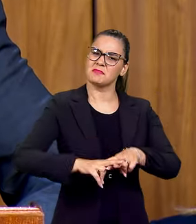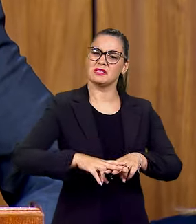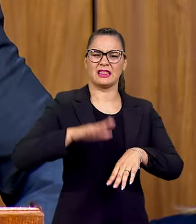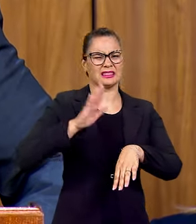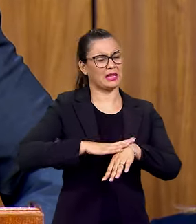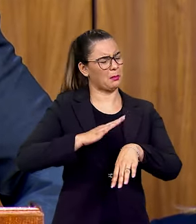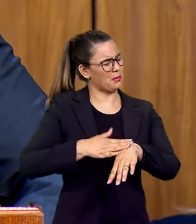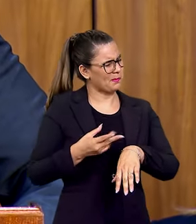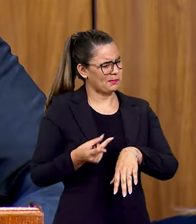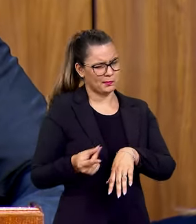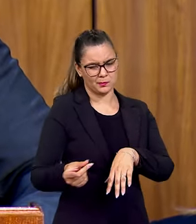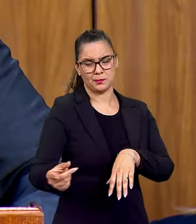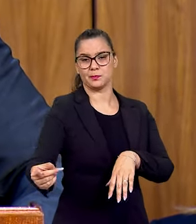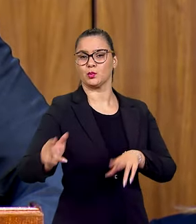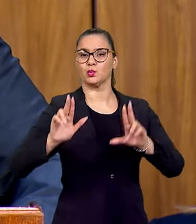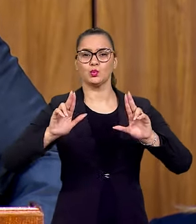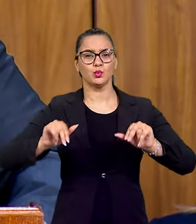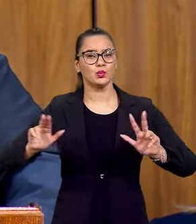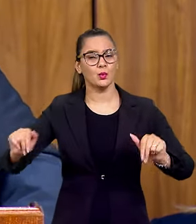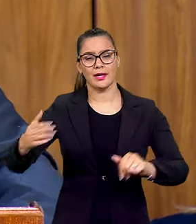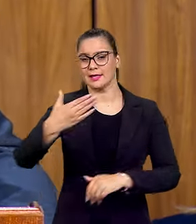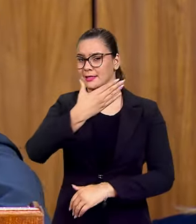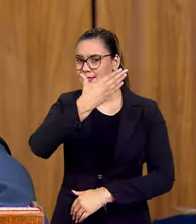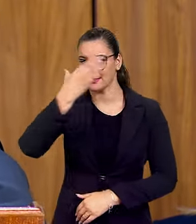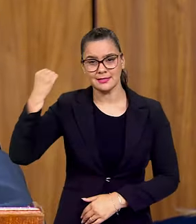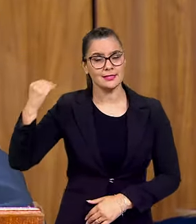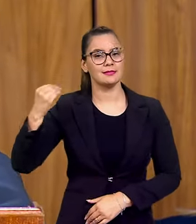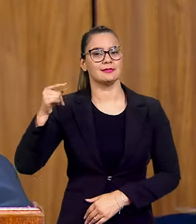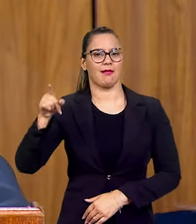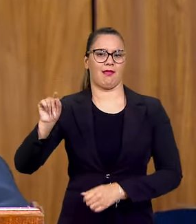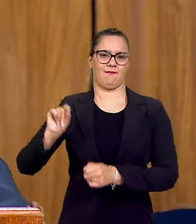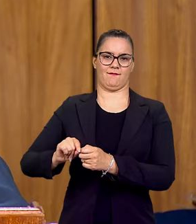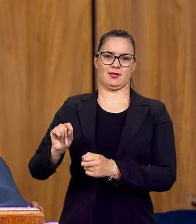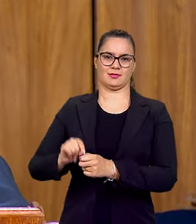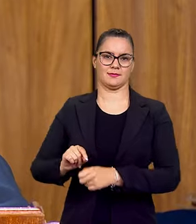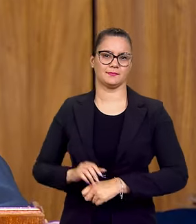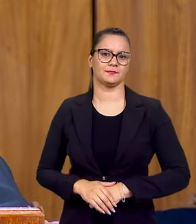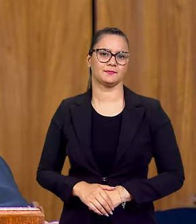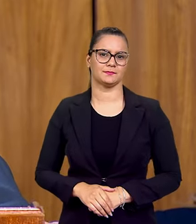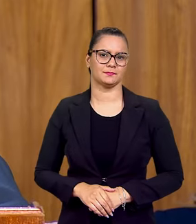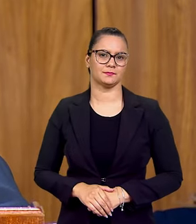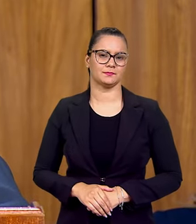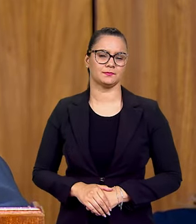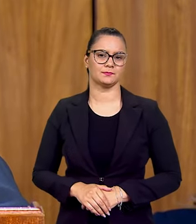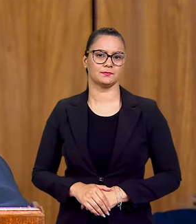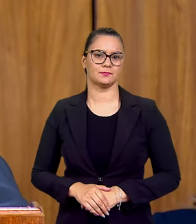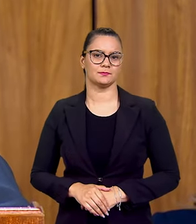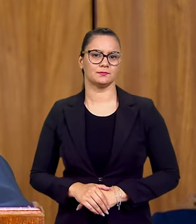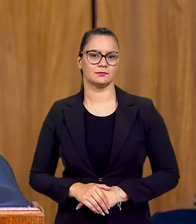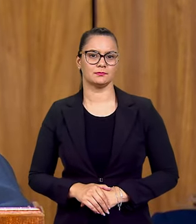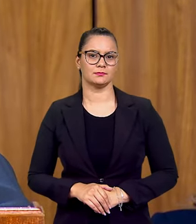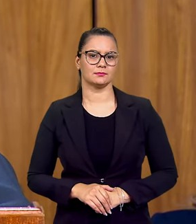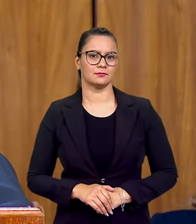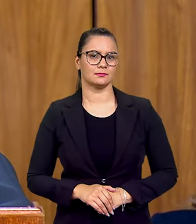uma prisão muito longa para que ele nunca se esquecesse do ato bárbaro que ele fez.